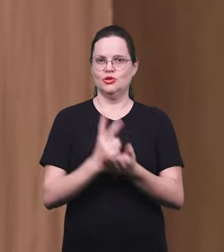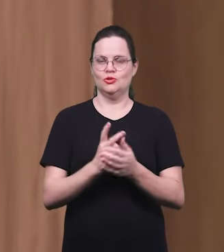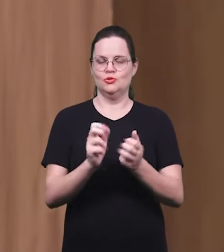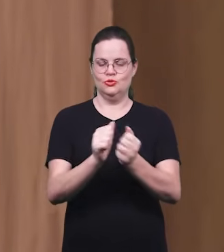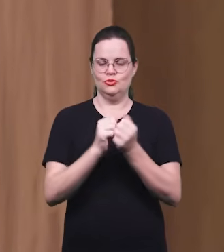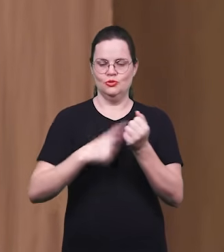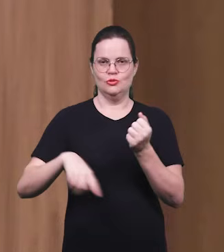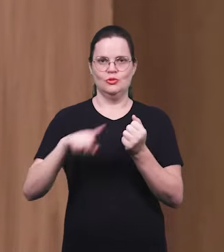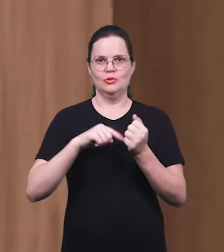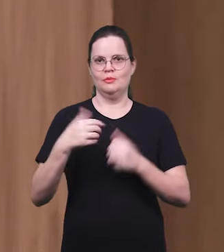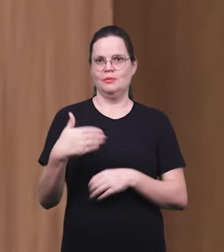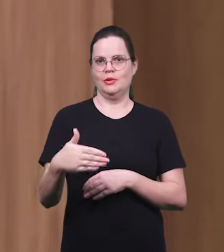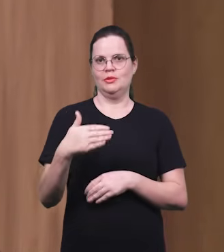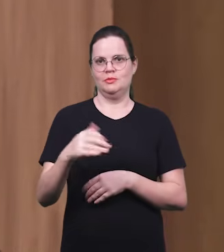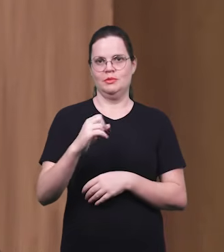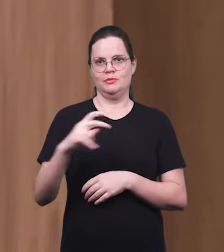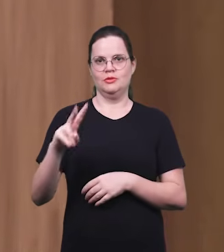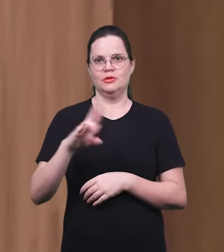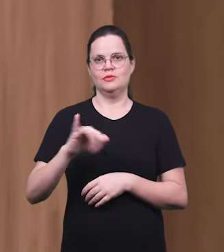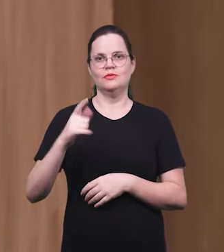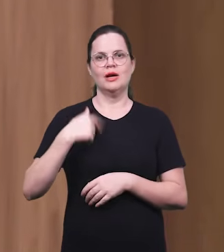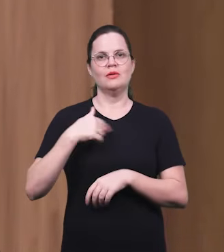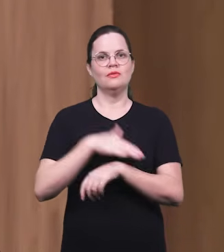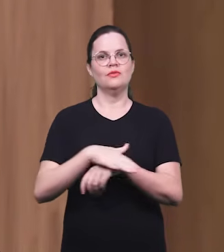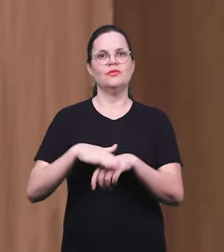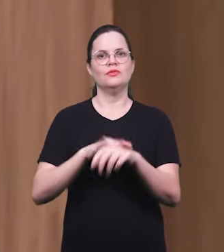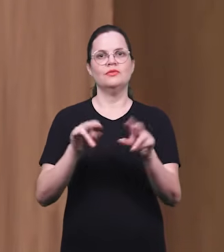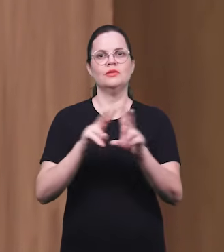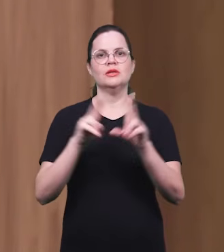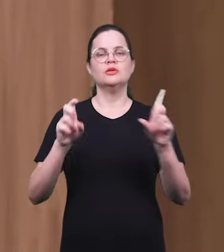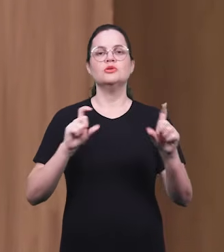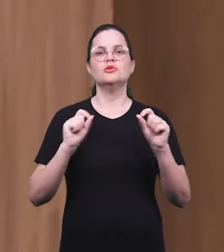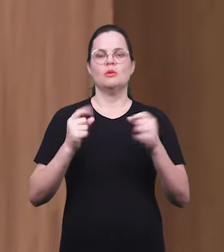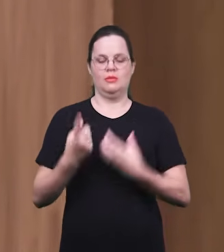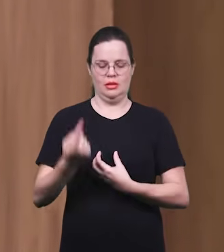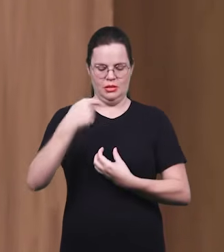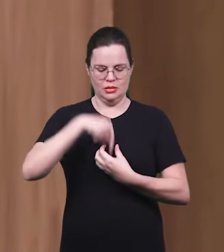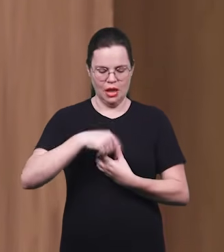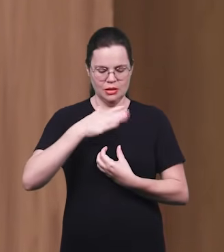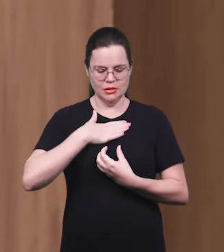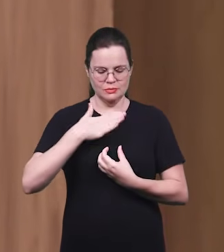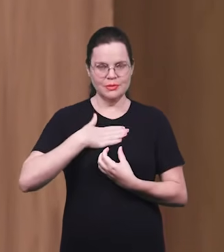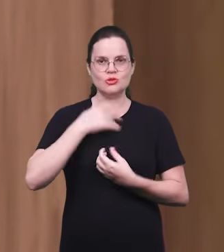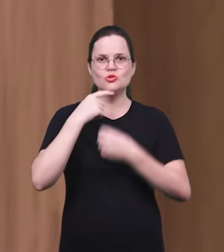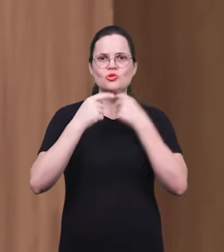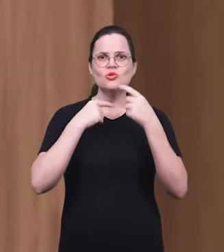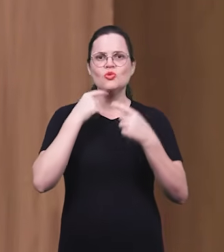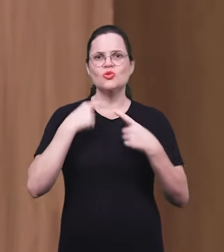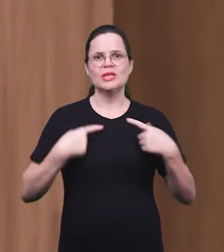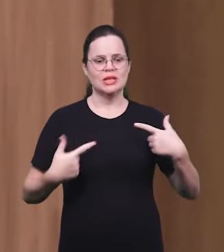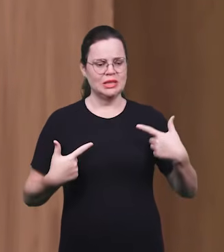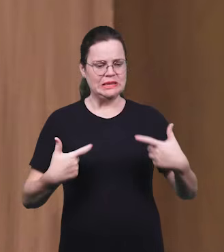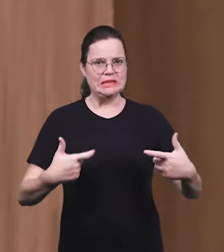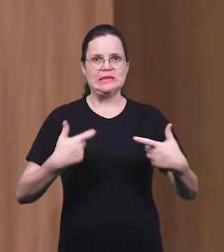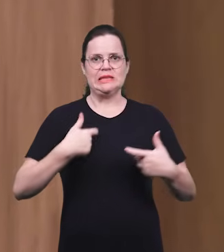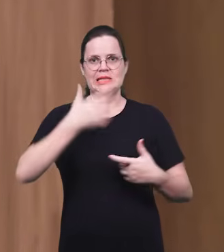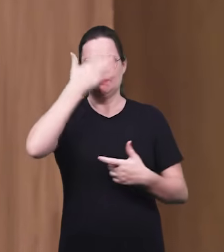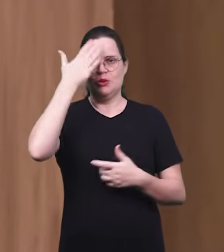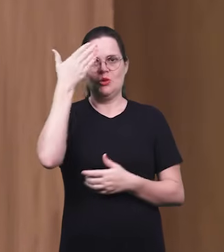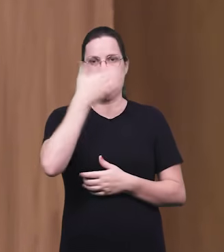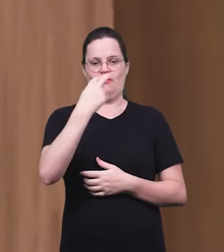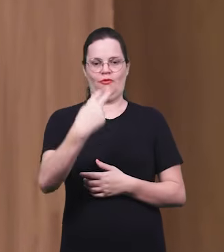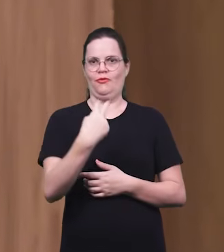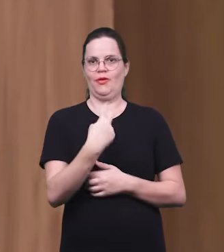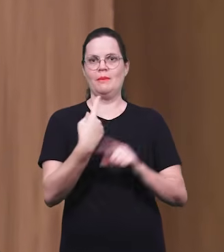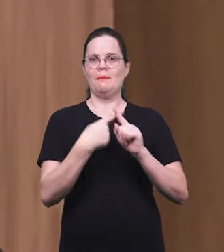assistindo. Continue conosco. No próximo bloco, nós vamos conversar sobre as lutas internas, aquelas que às vezes ninguém